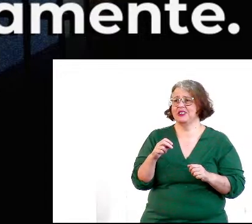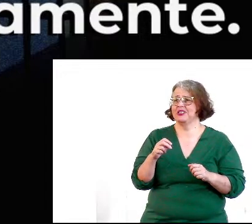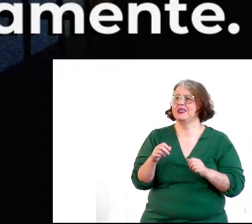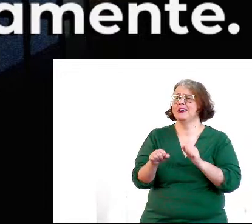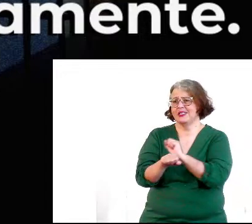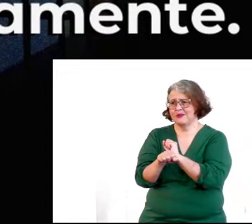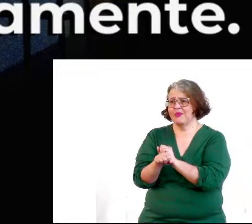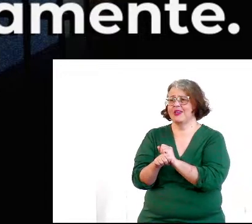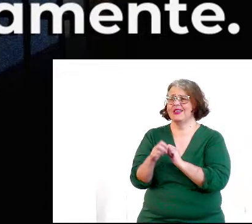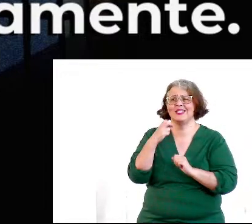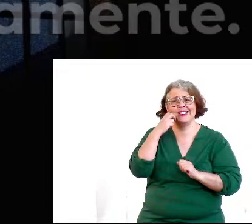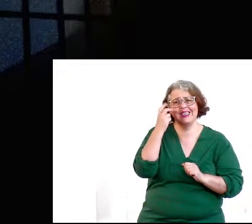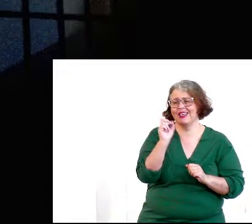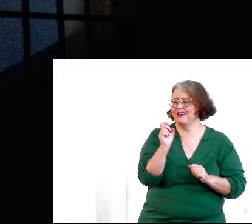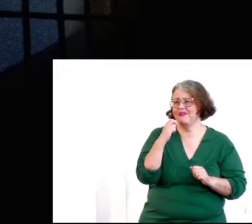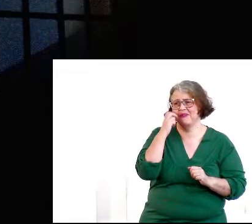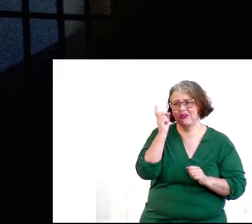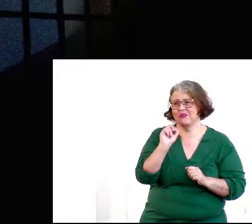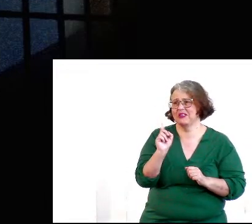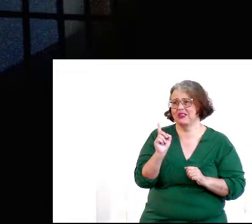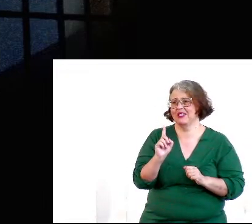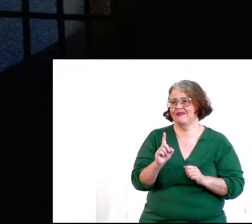procedem traiçoeiramente.